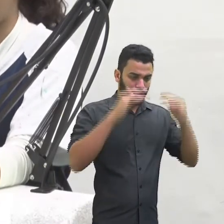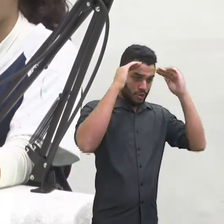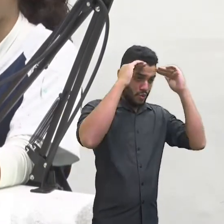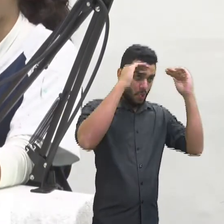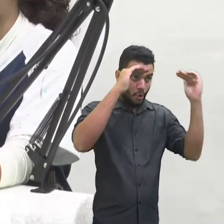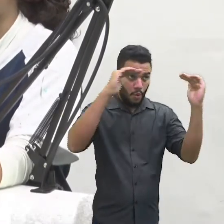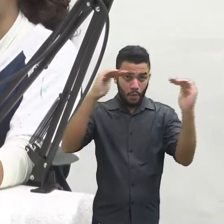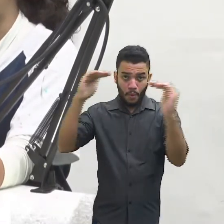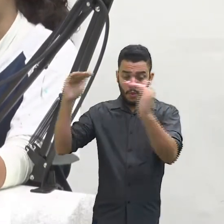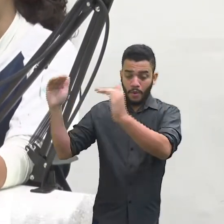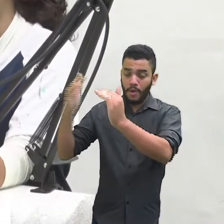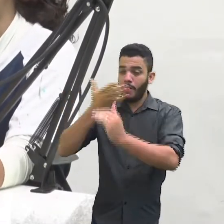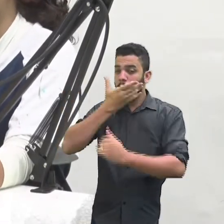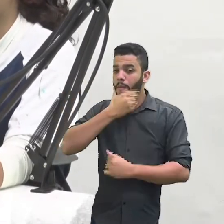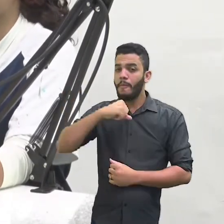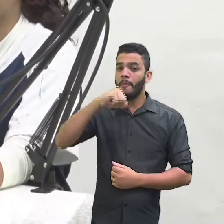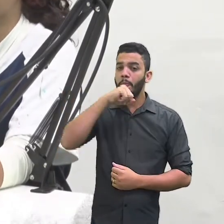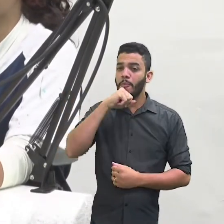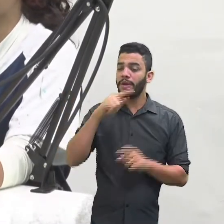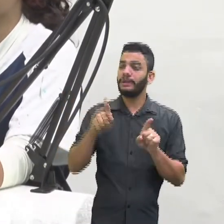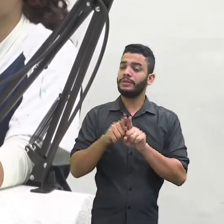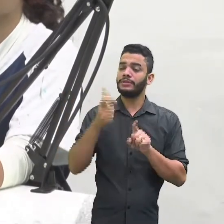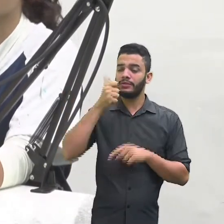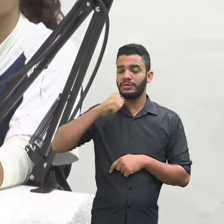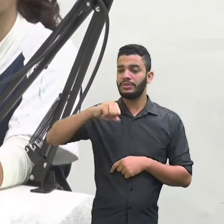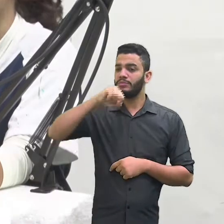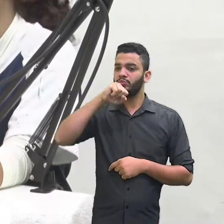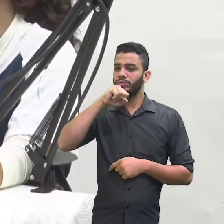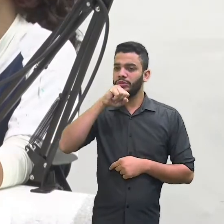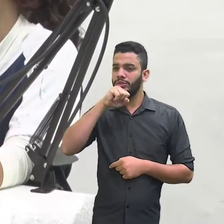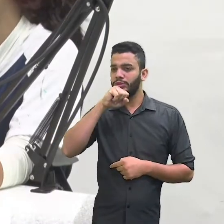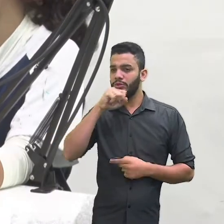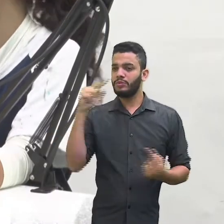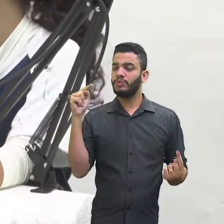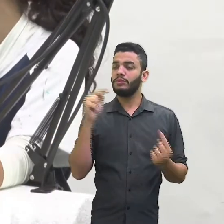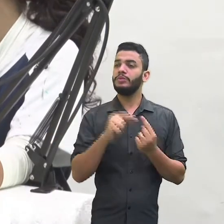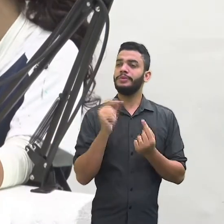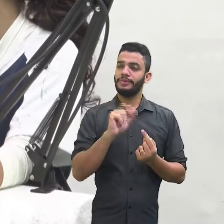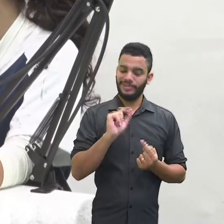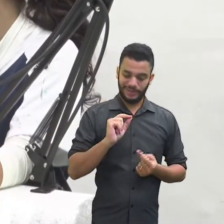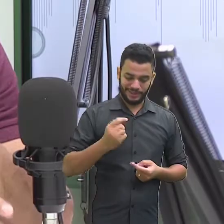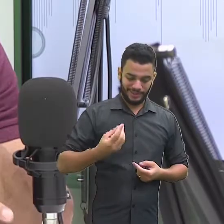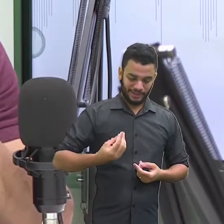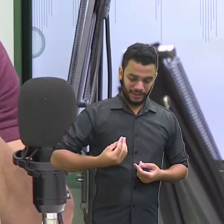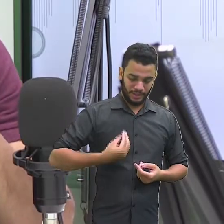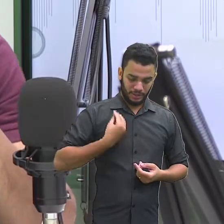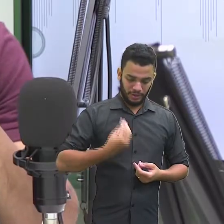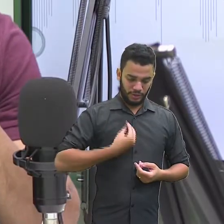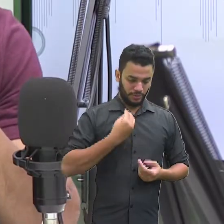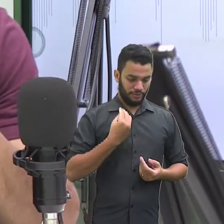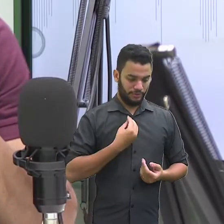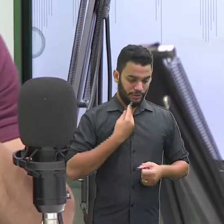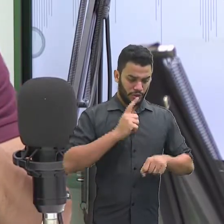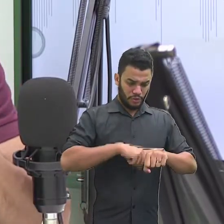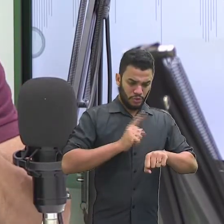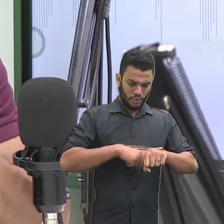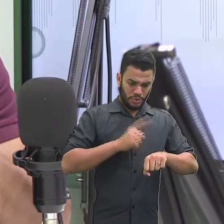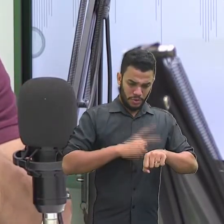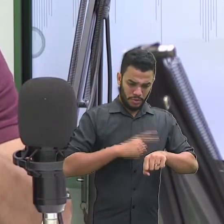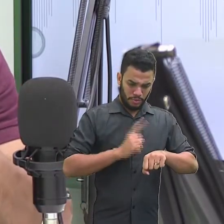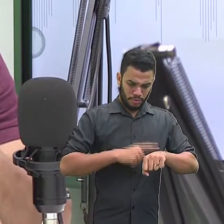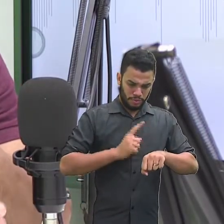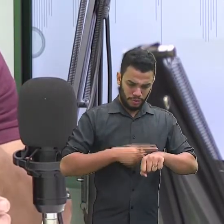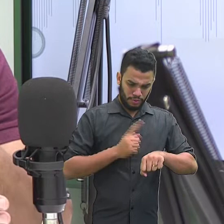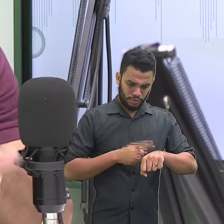na terra. Eu acho que esse versículo é um versículo que a gente tem que levar para a vida. Aproveitando o ensejo aqui, Paula, é o seguinte,